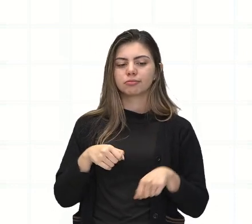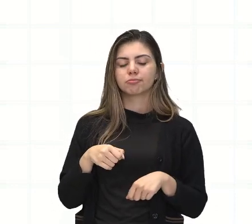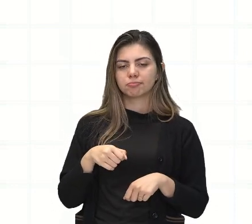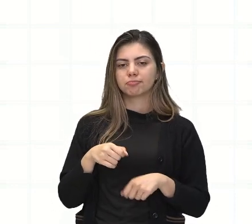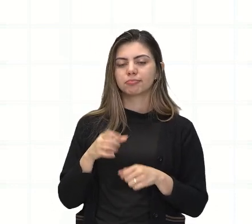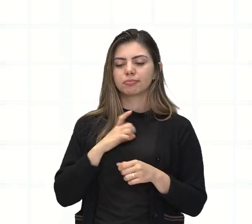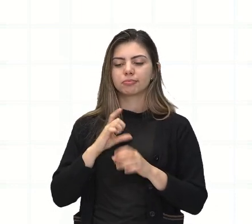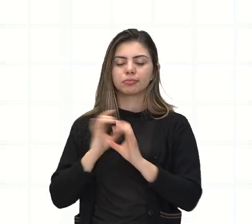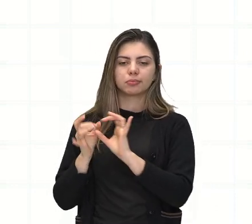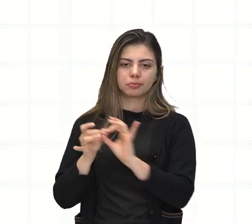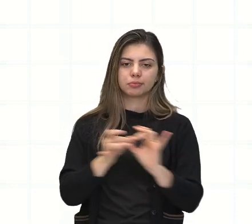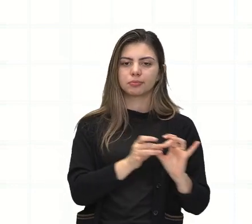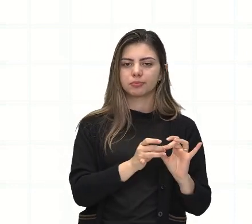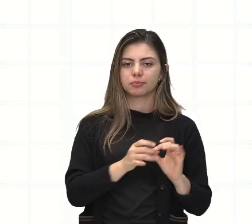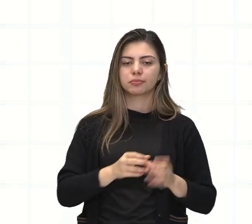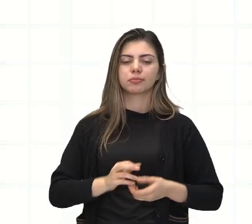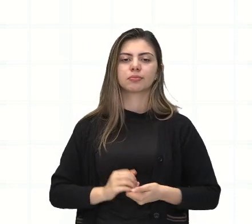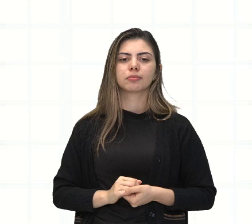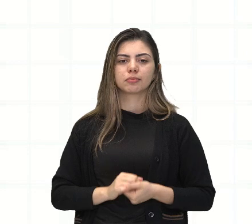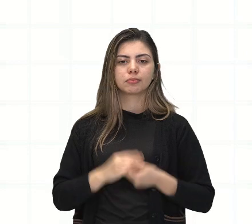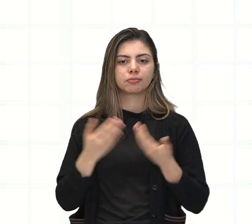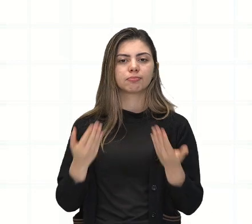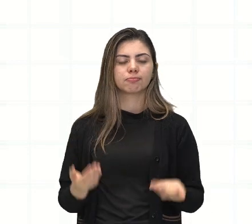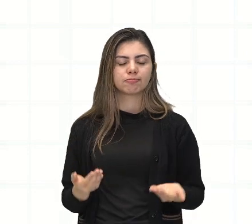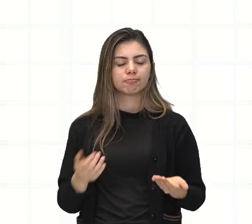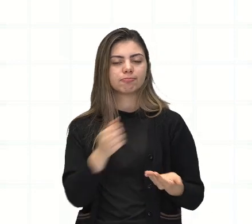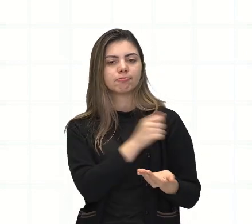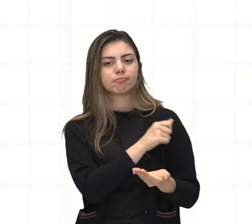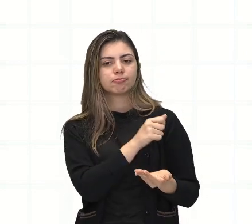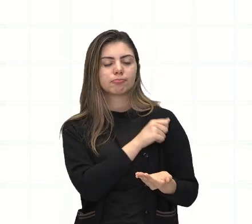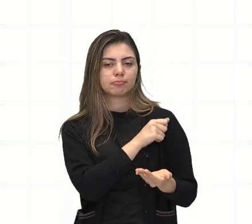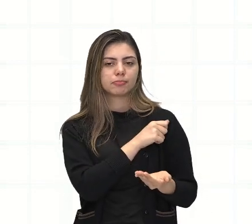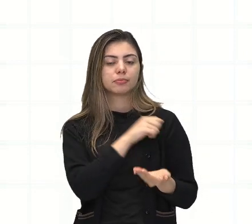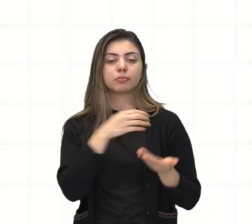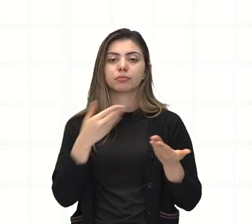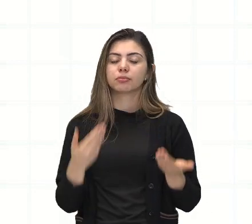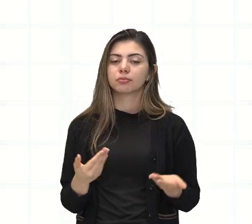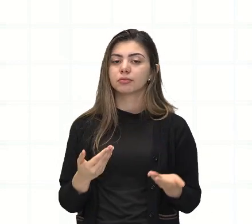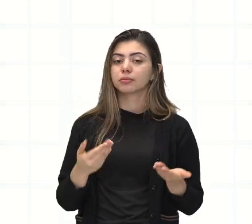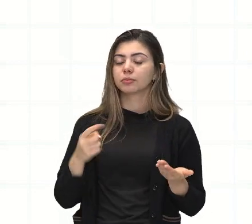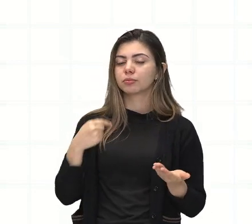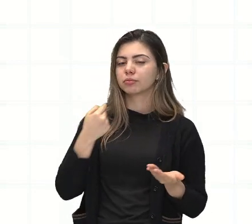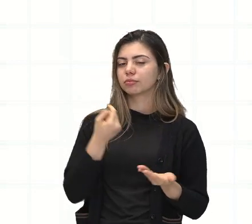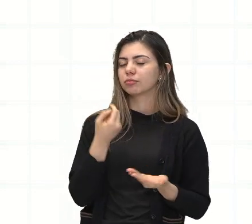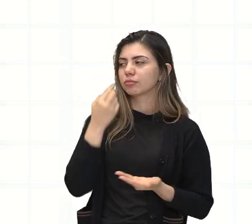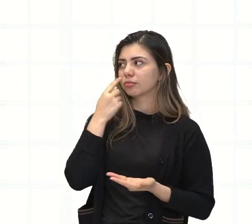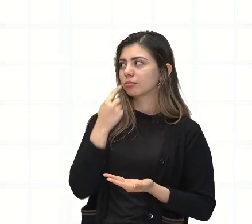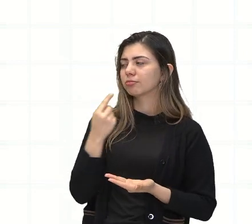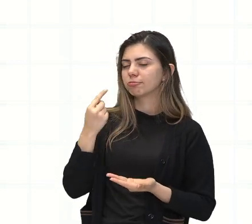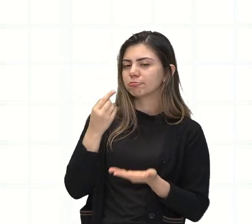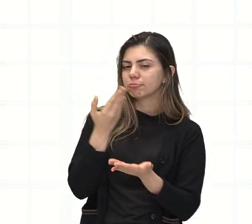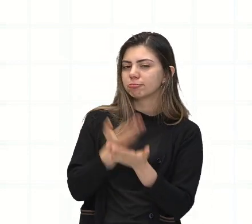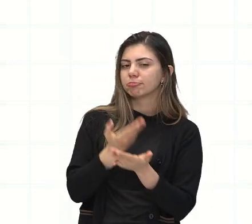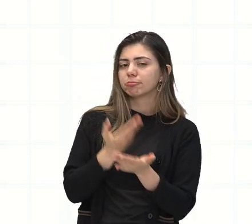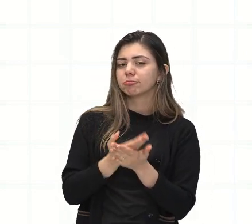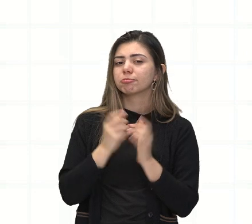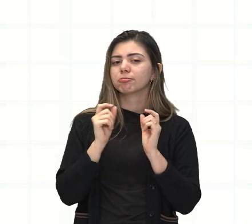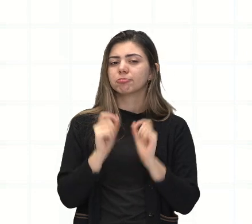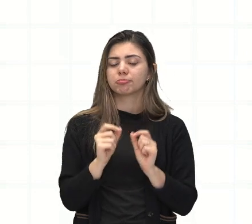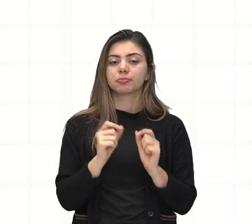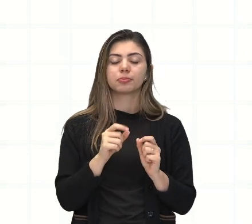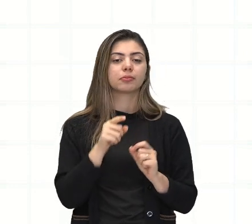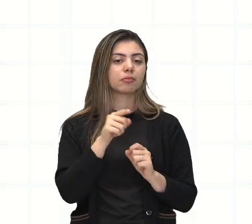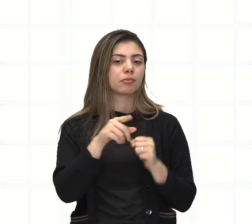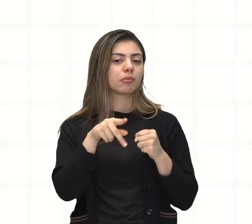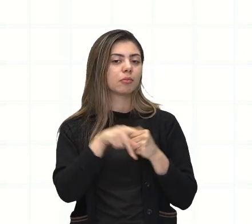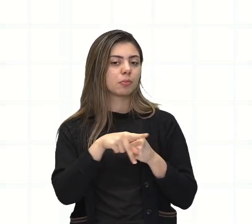efeito, certo? Então, turmas, como nós vimos, o pronome,